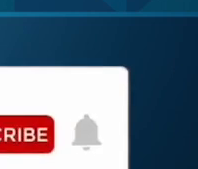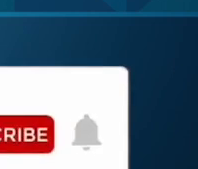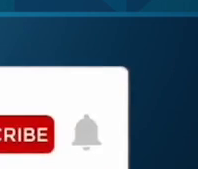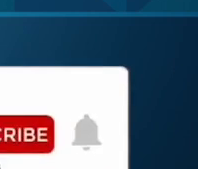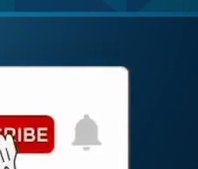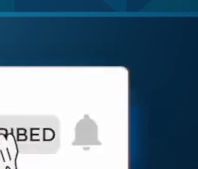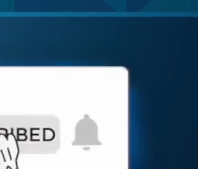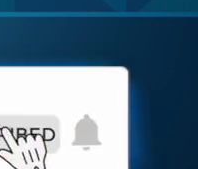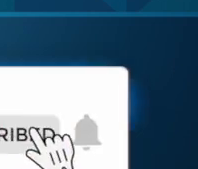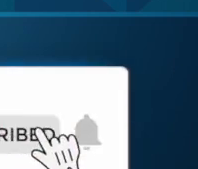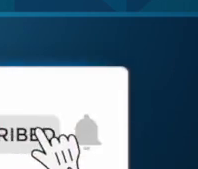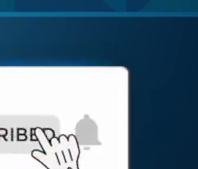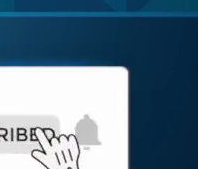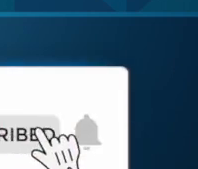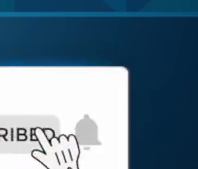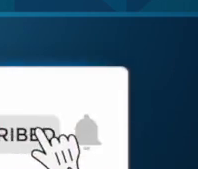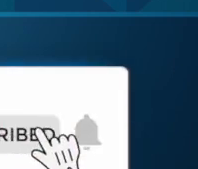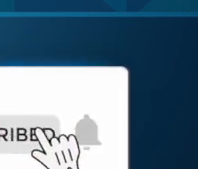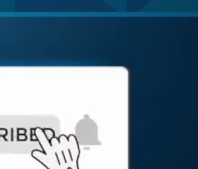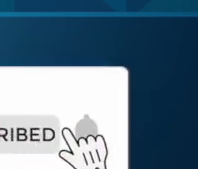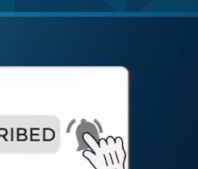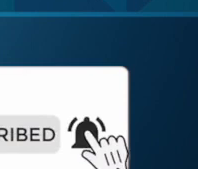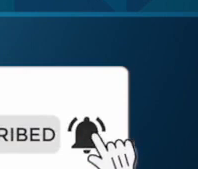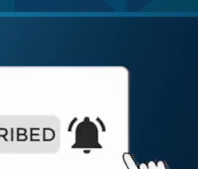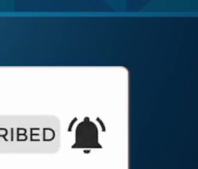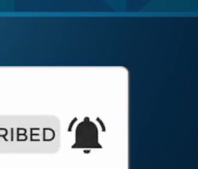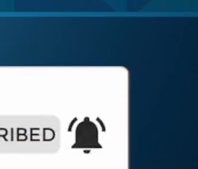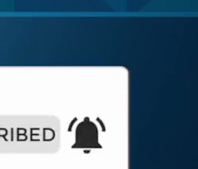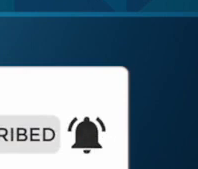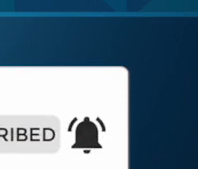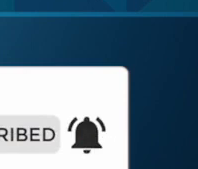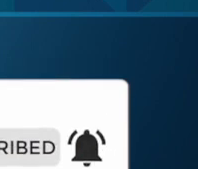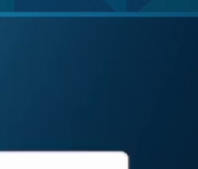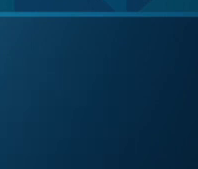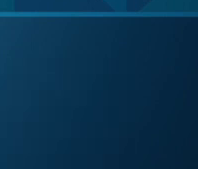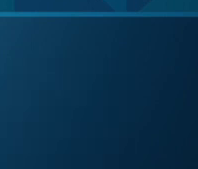haluha, inscreva e ha canal RTTL, hanehang botão